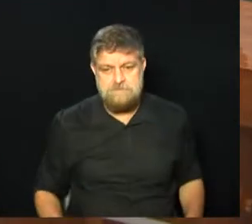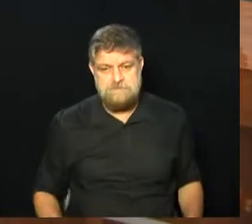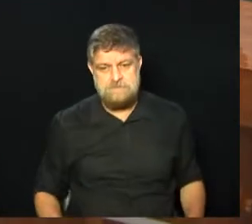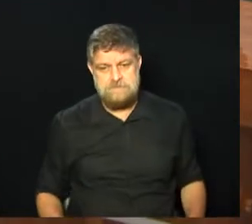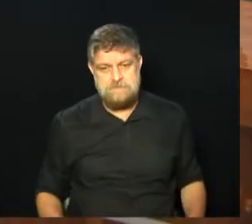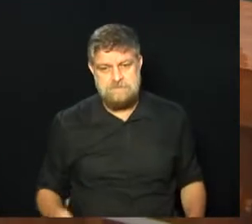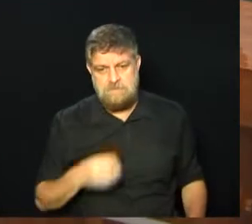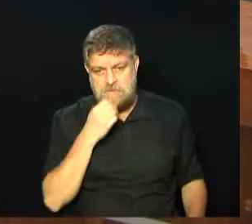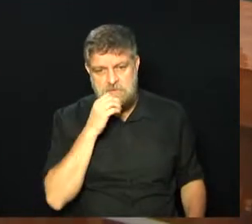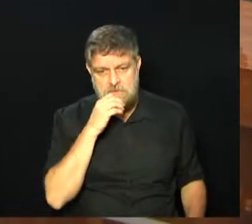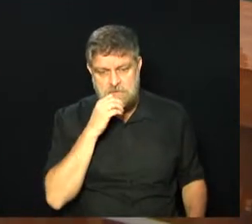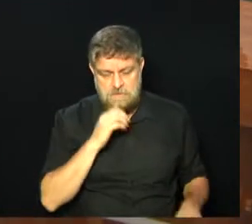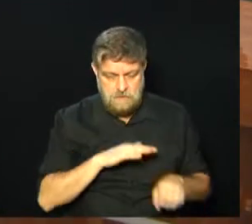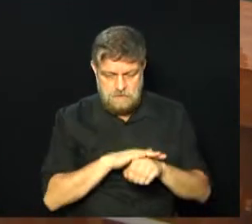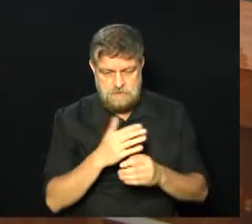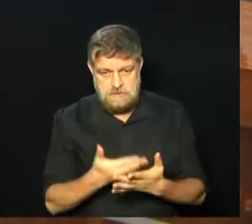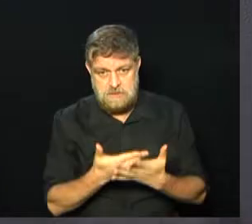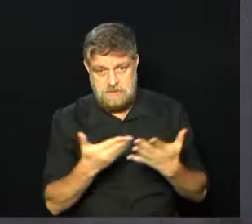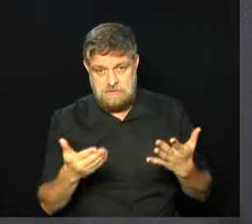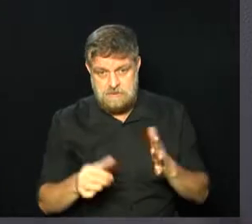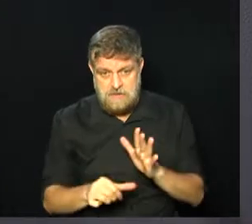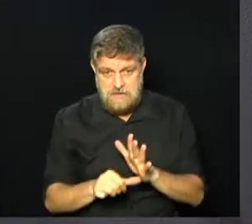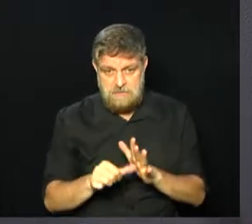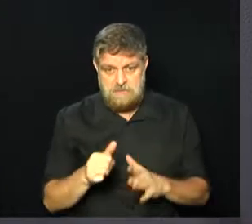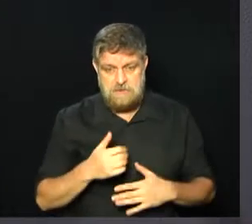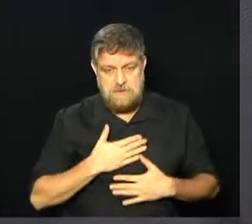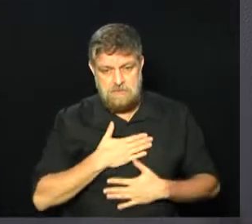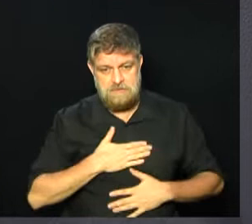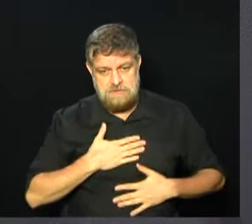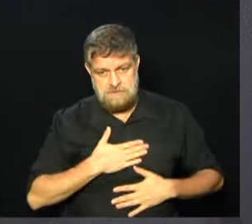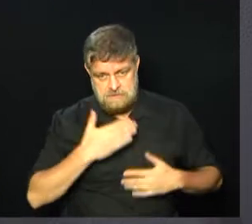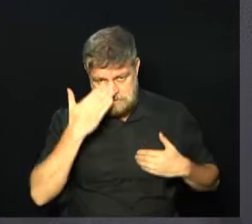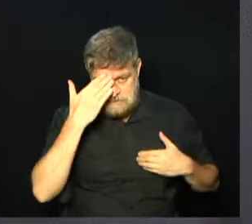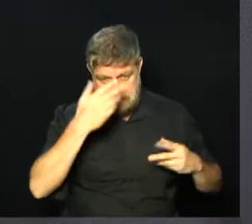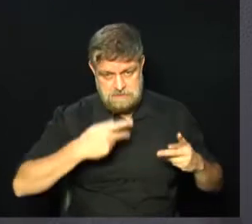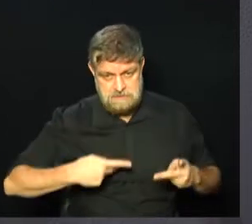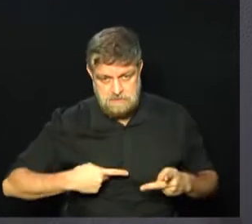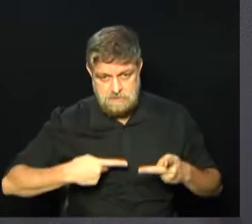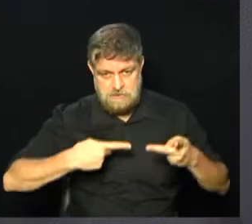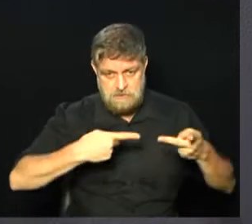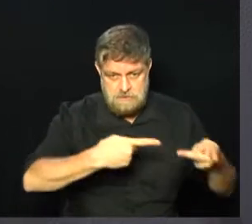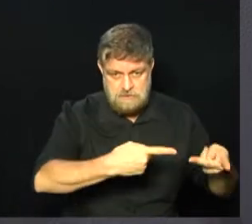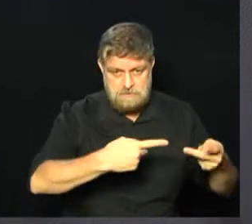Boa noite a todos. Em primeiro lugar, gostaria de agradecer o convite,